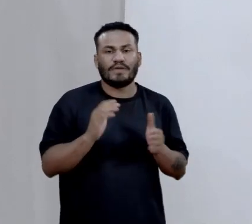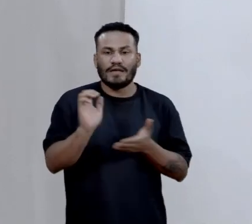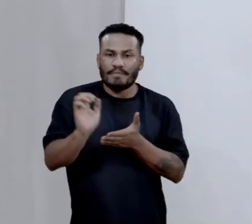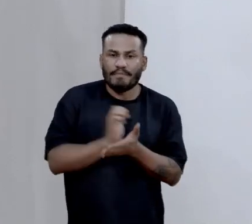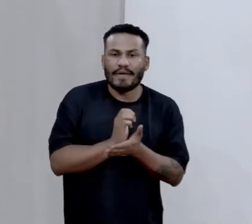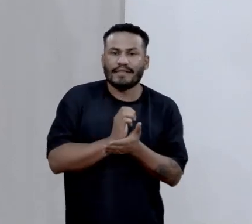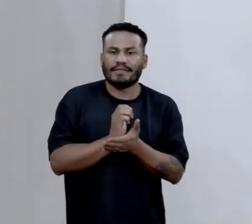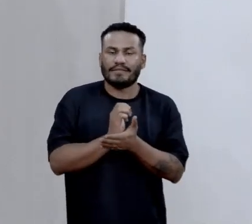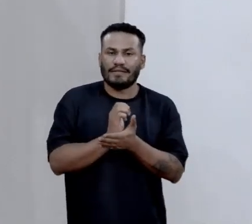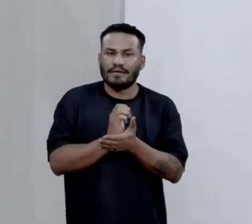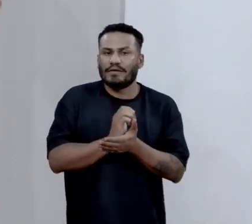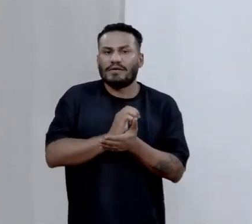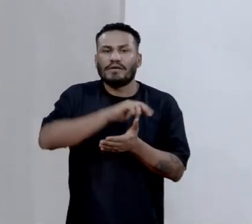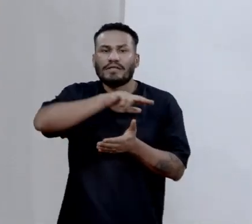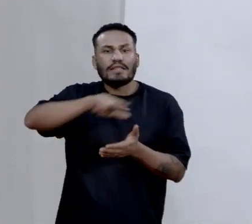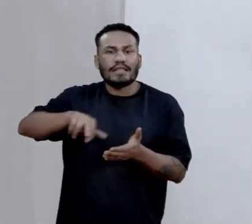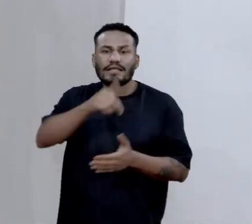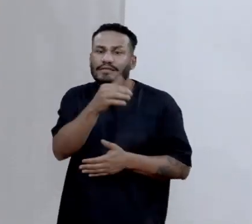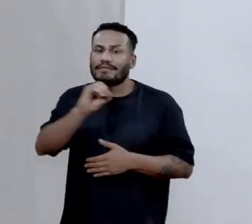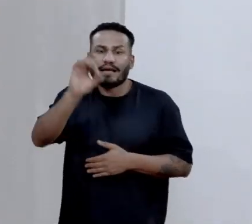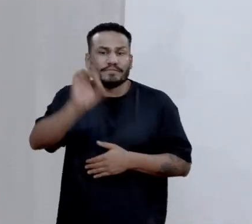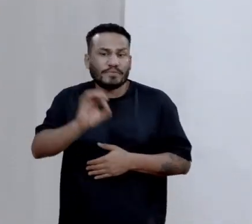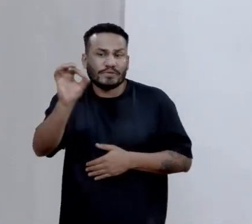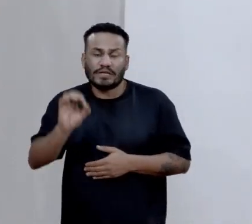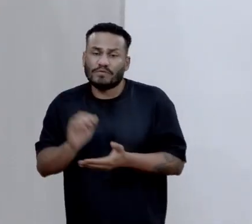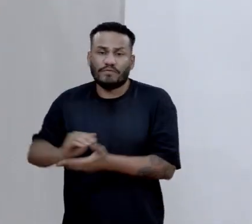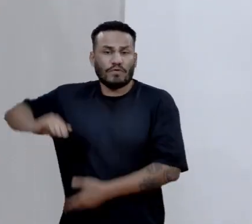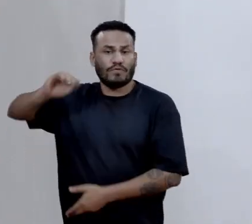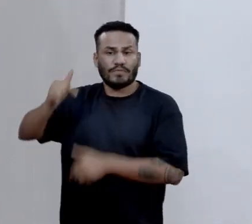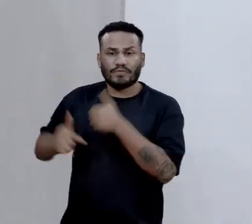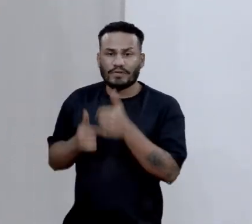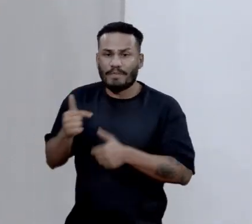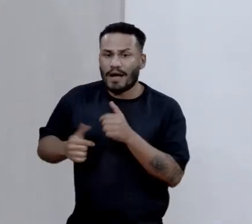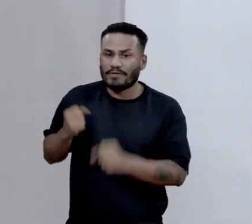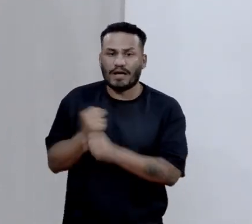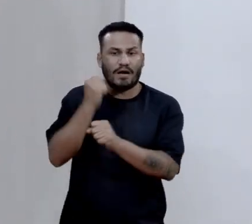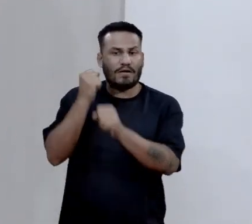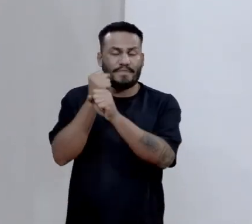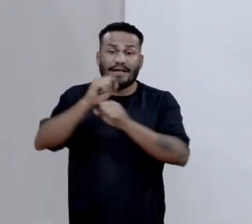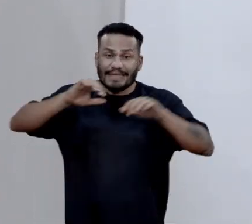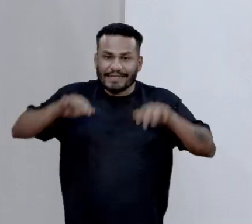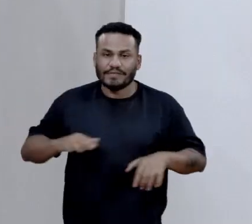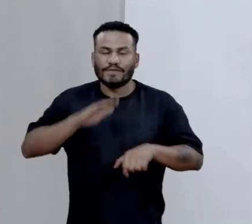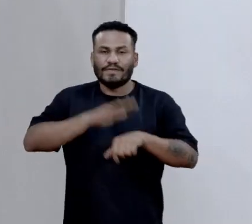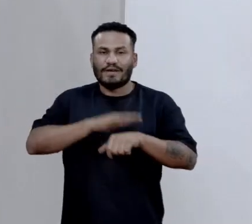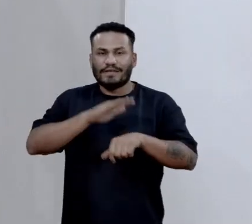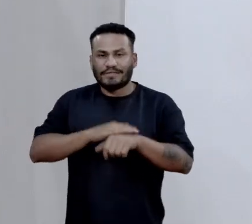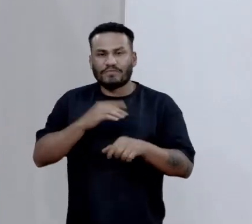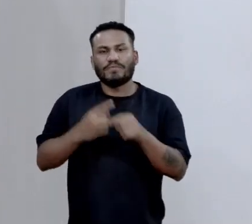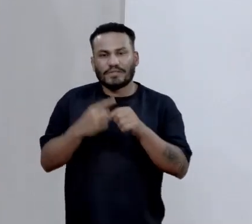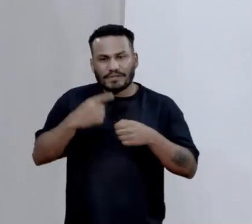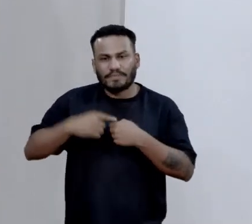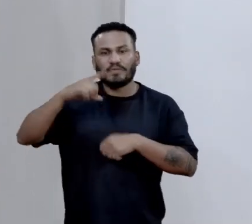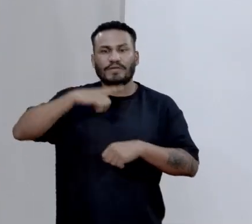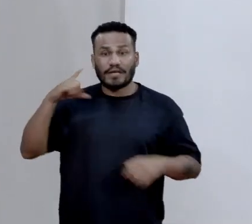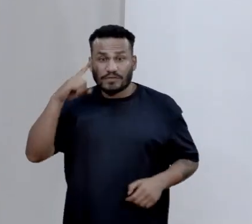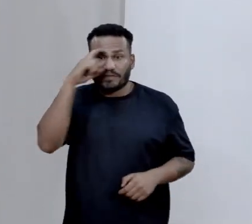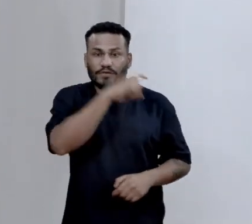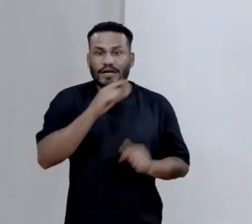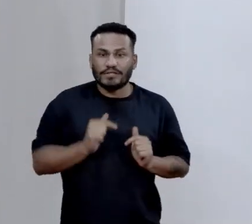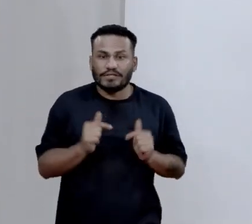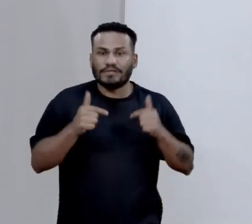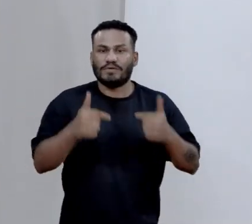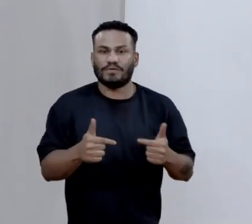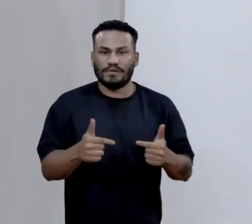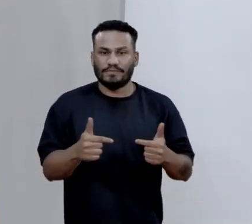emenda parlamentar não cobre nem mesmo 10% do volume total de uma obra, e isso faz com que o município também tenha a sua dificuldade de